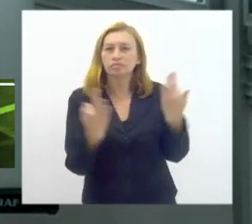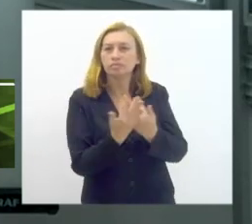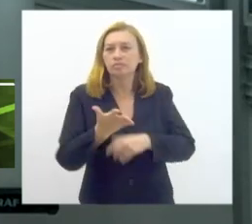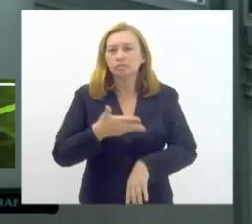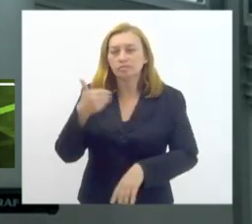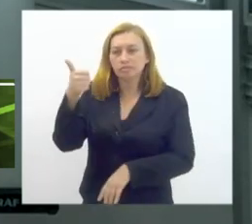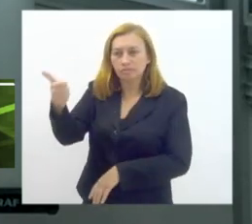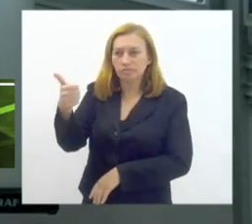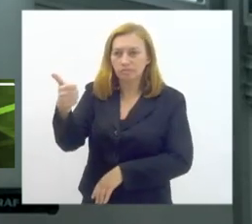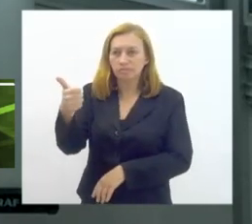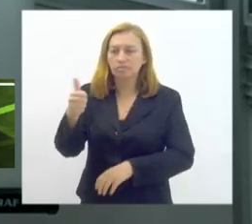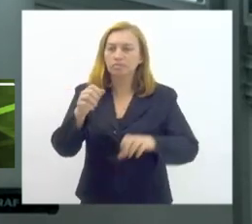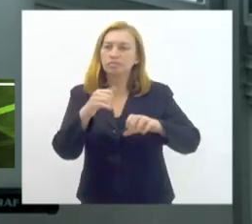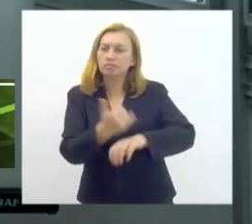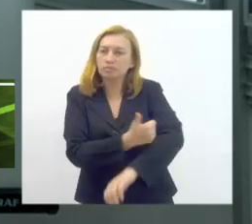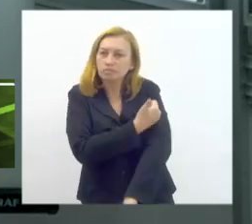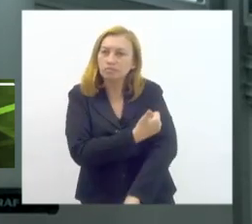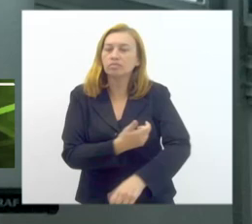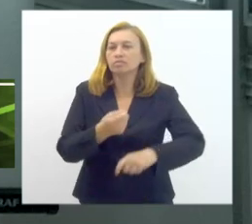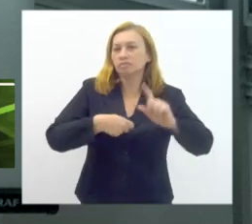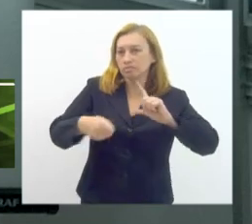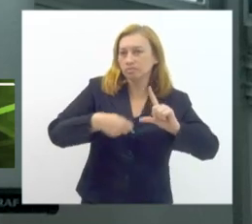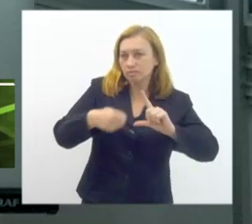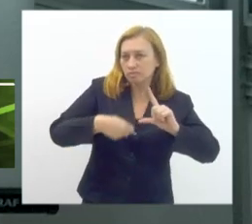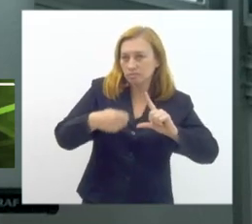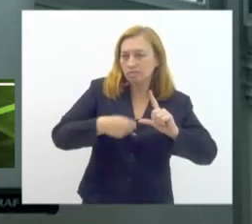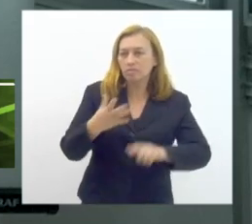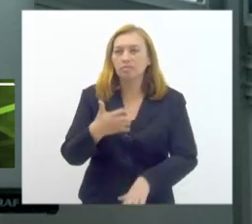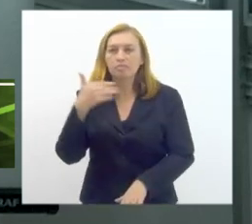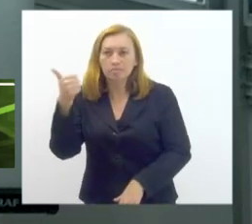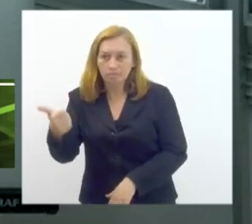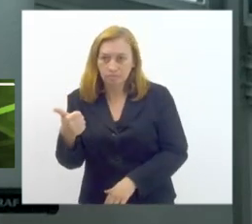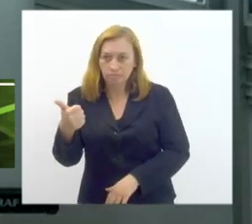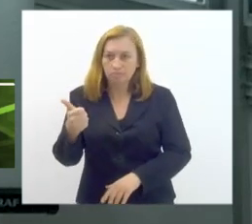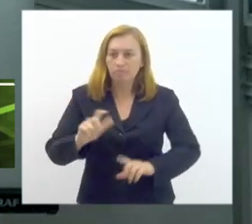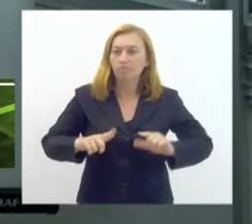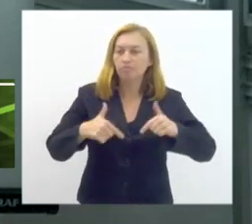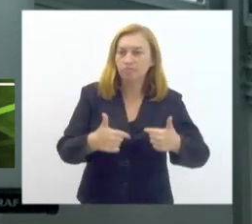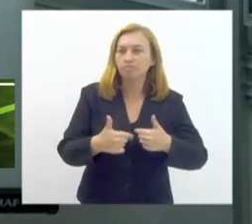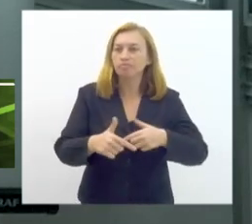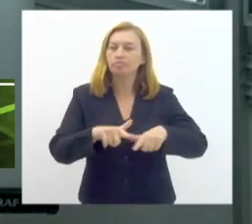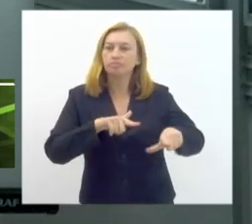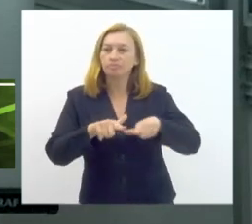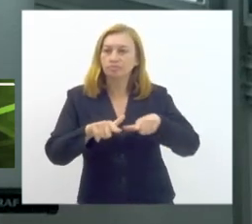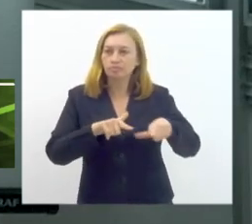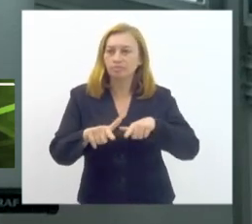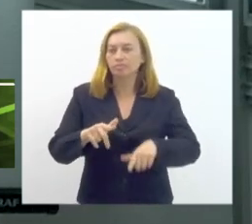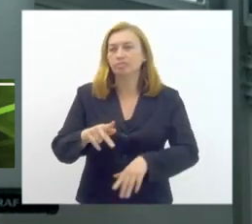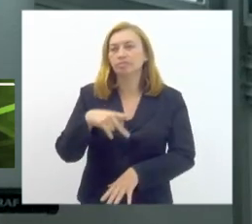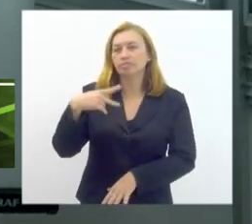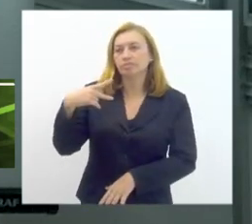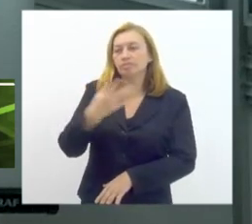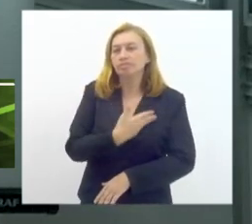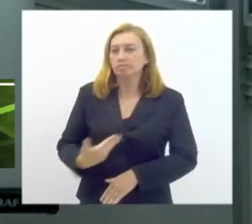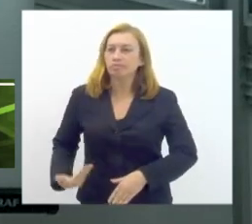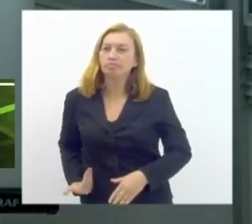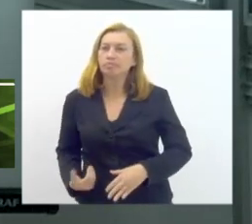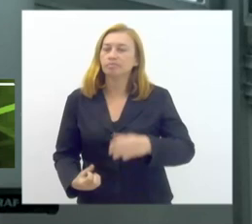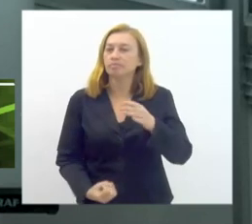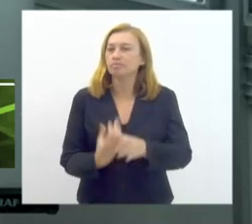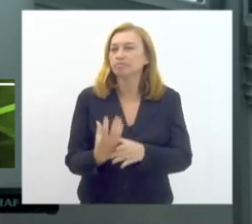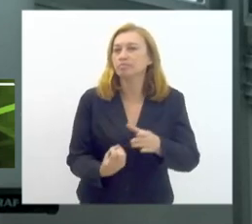das condições de infraestrutura e logística, além de melhorar muito a atuação do serviço público em relação ao escoamento das